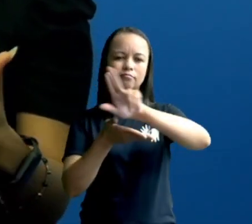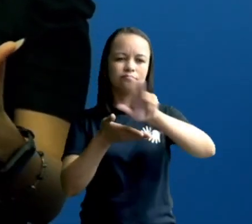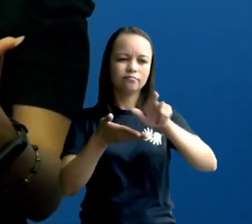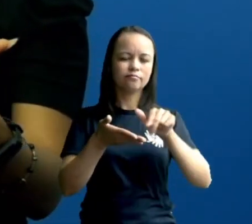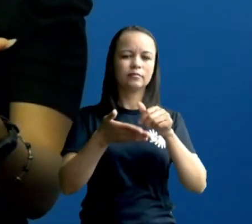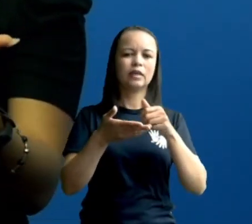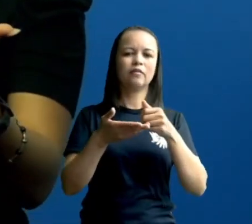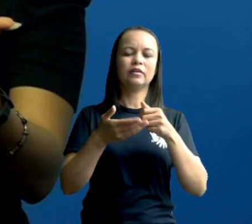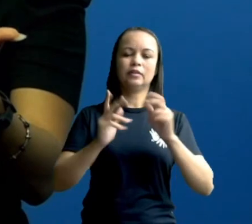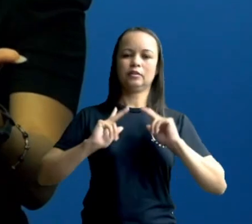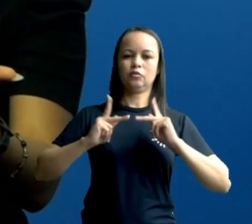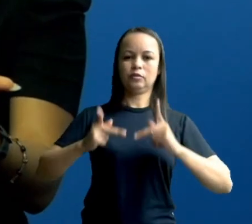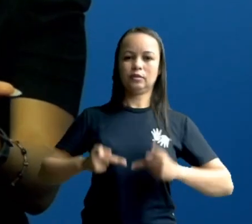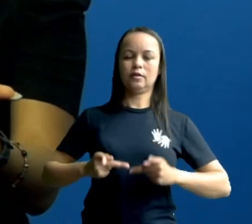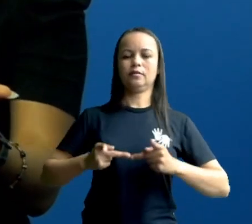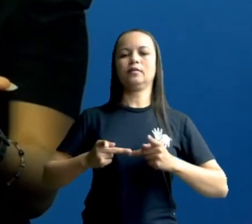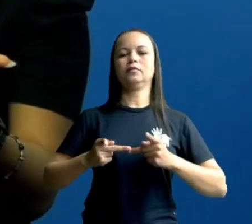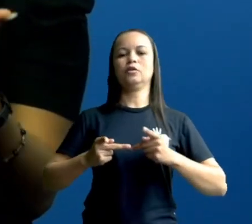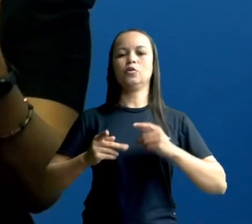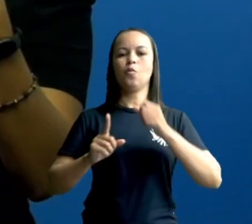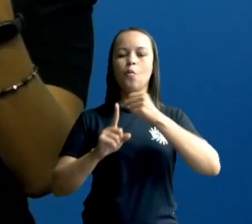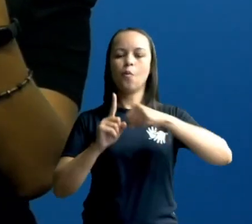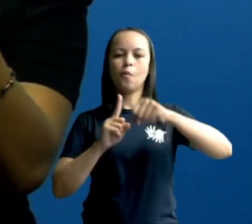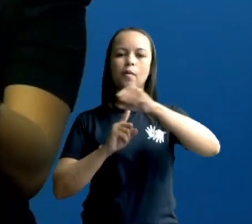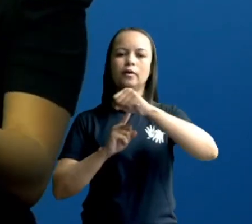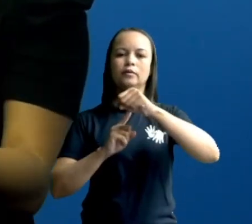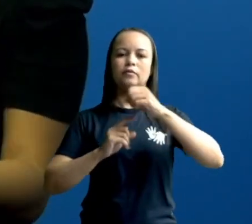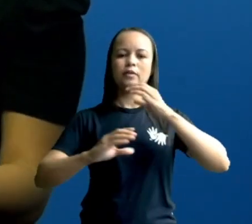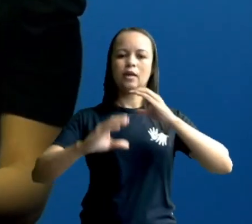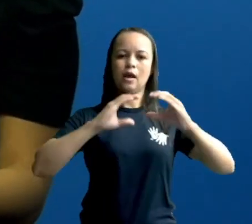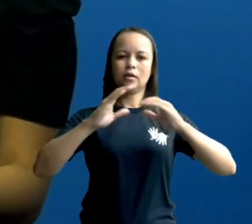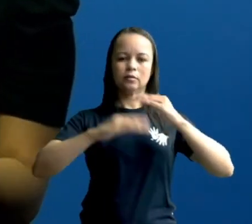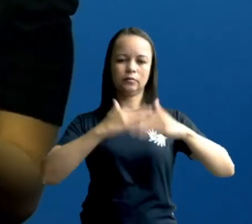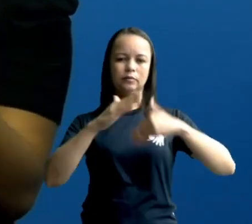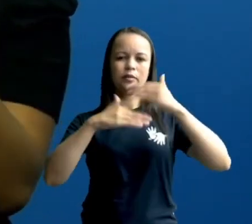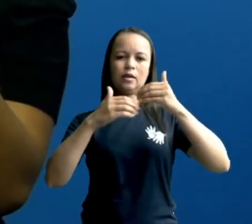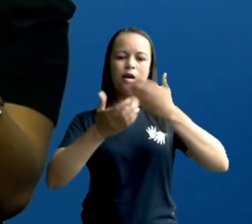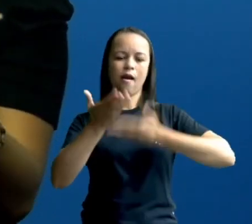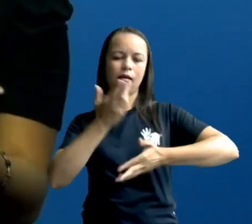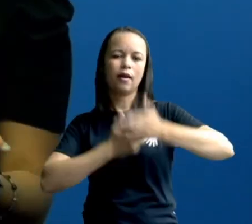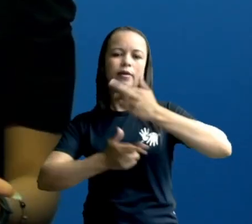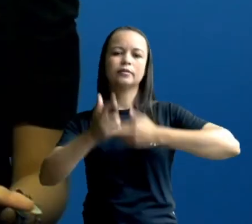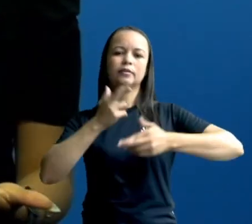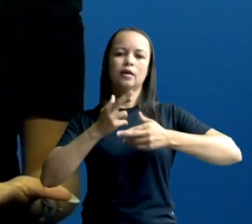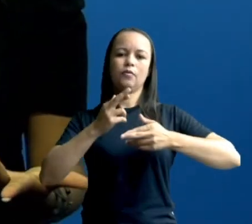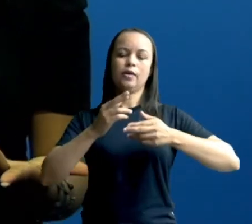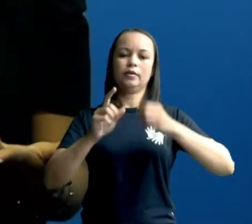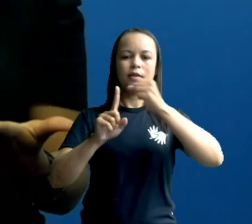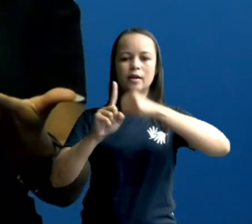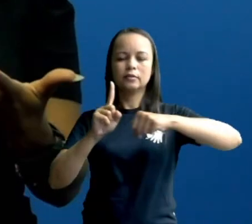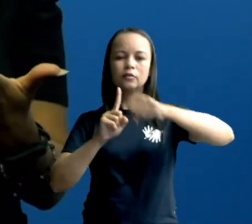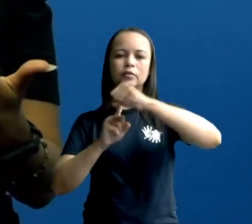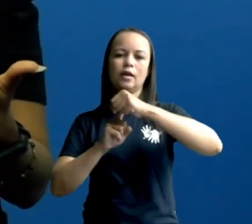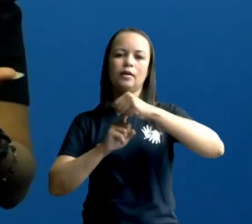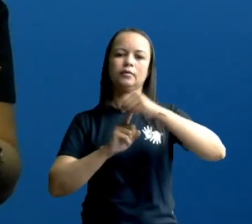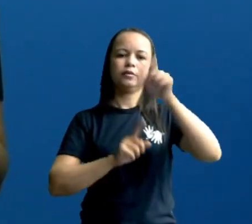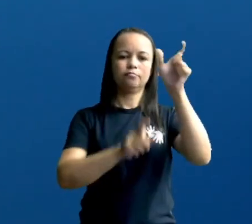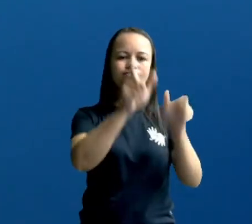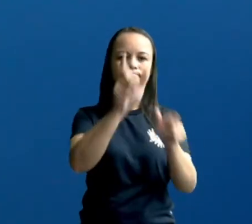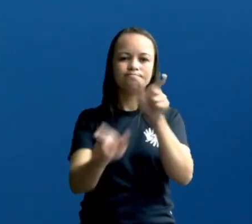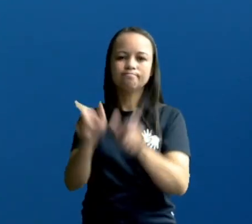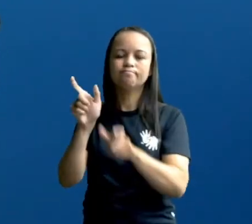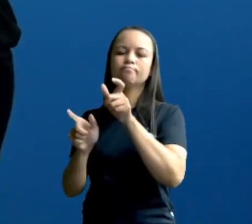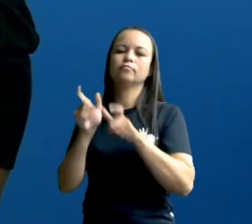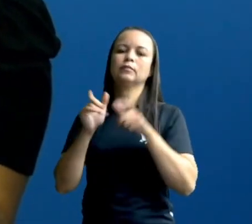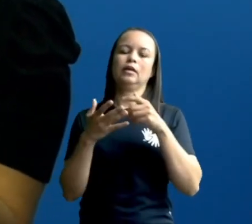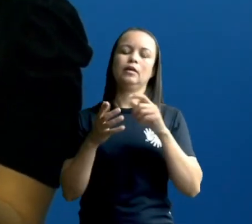a sociedade humana avançasse na comunicação, na relação entre a sociedade, entre as pessoas. E hoje em dia a gente